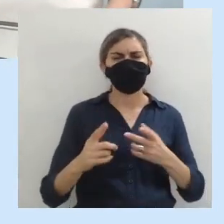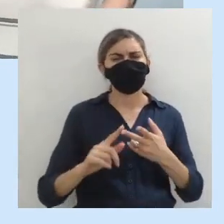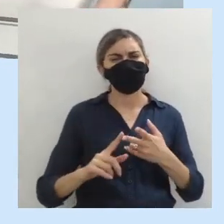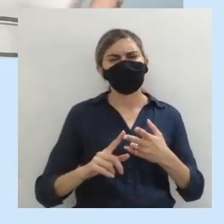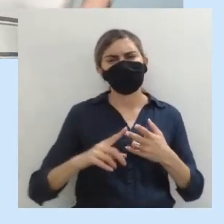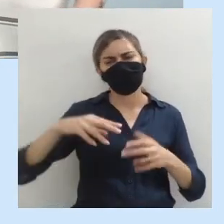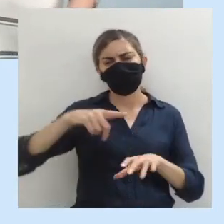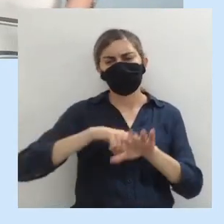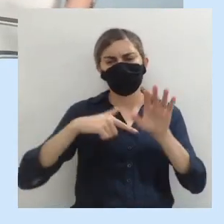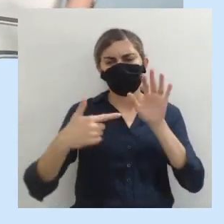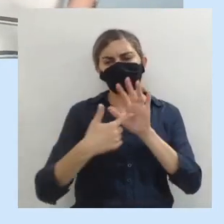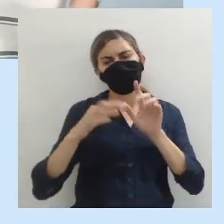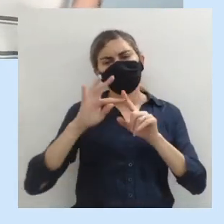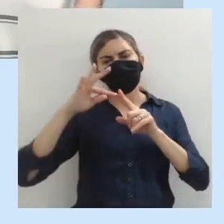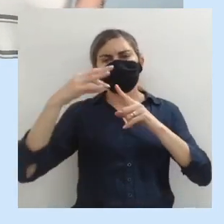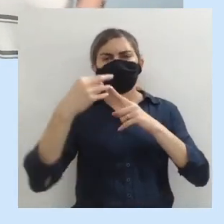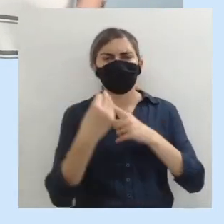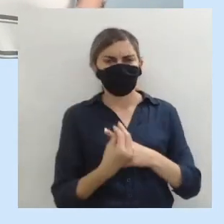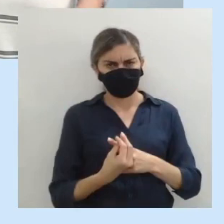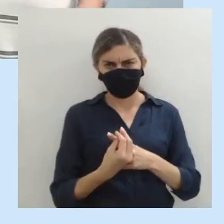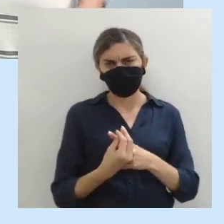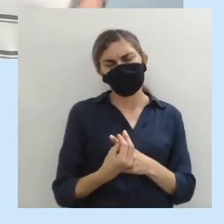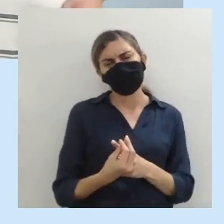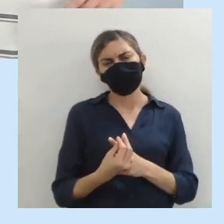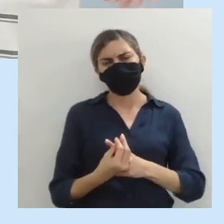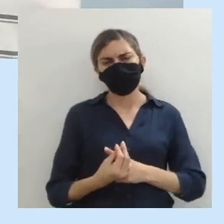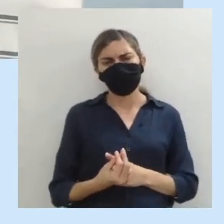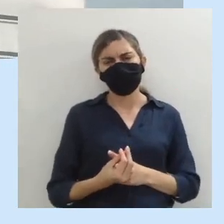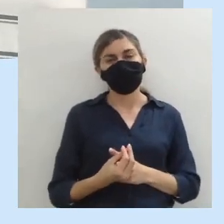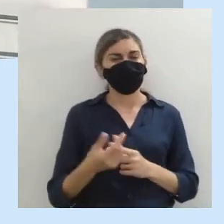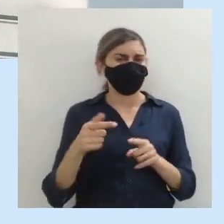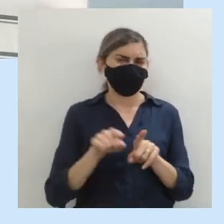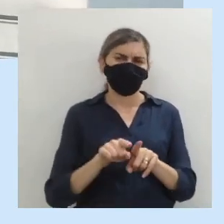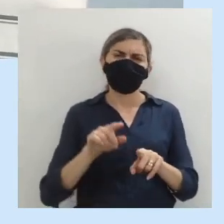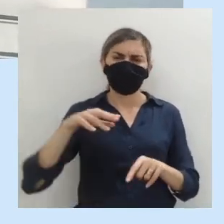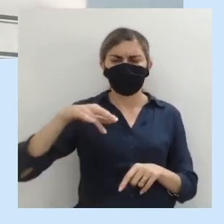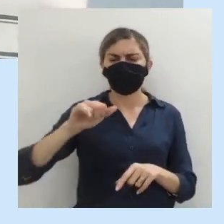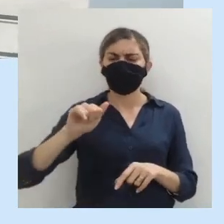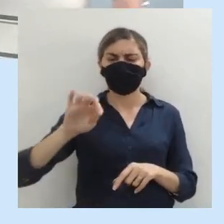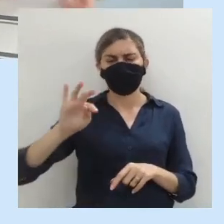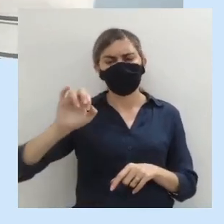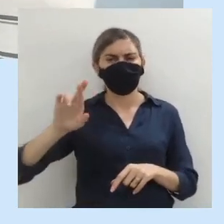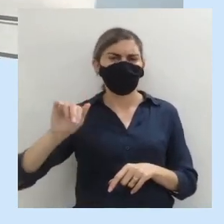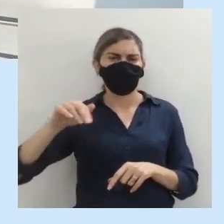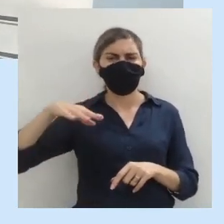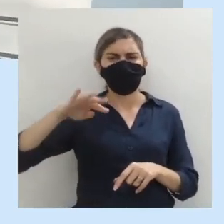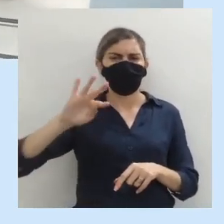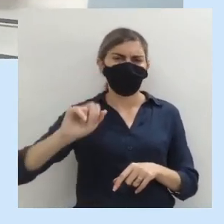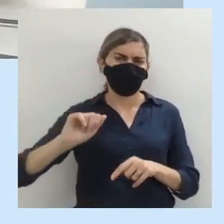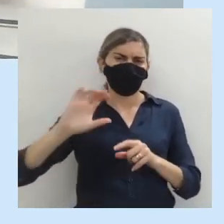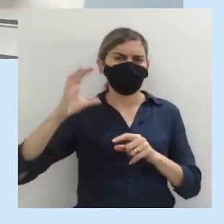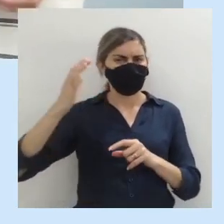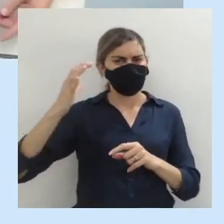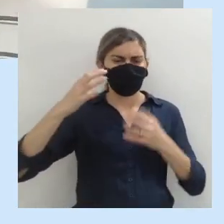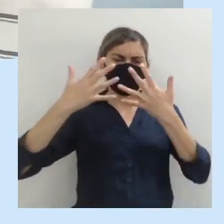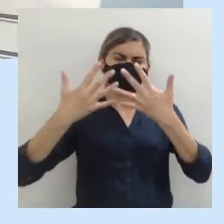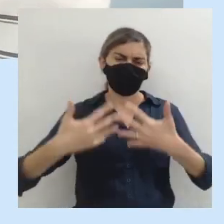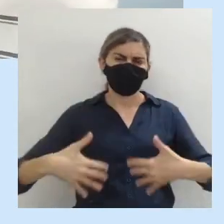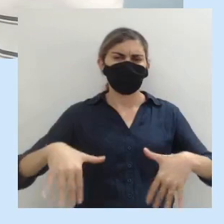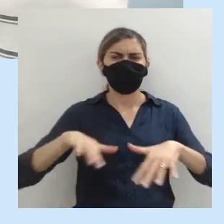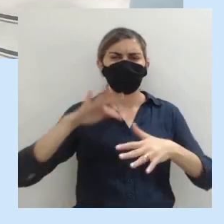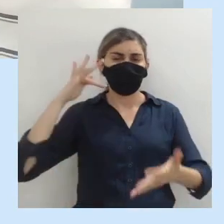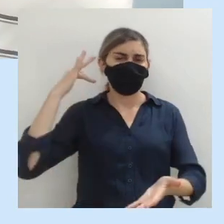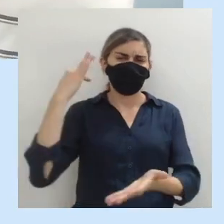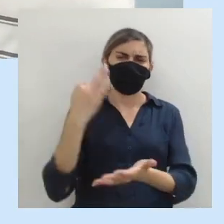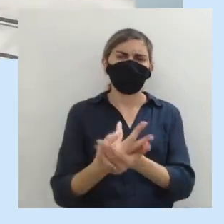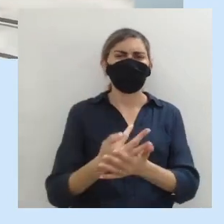questões metafísicas, vejam só, além da matéria metafísica e das ciências naturais. Então, a